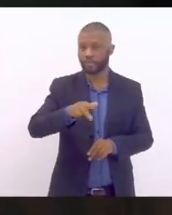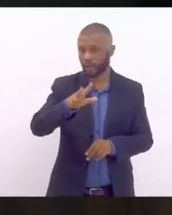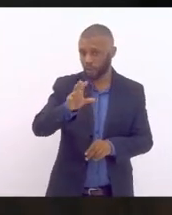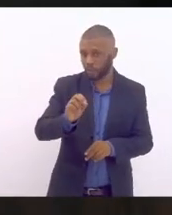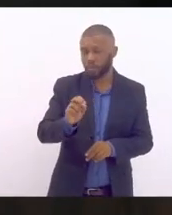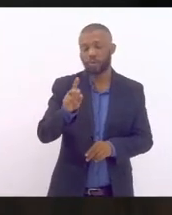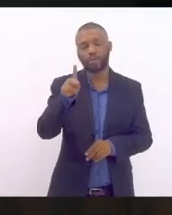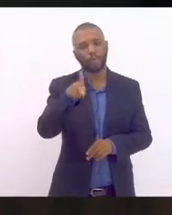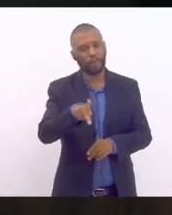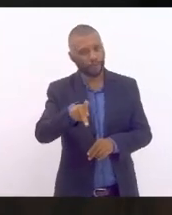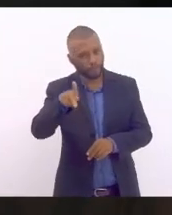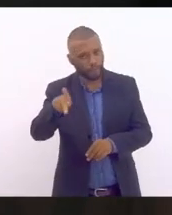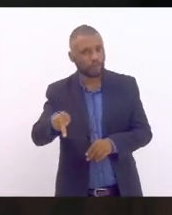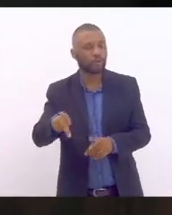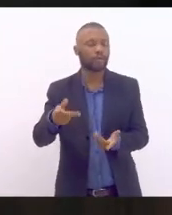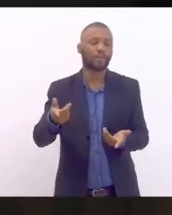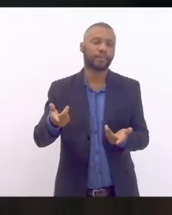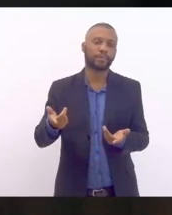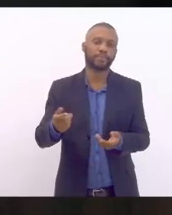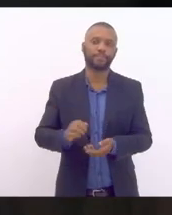dos professores dizer